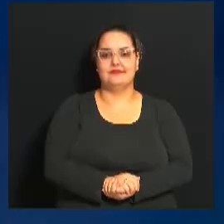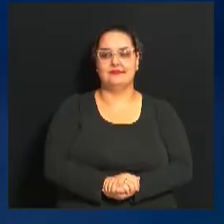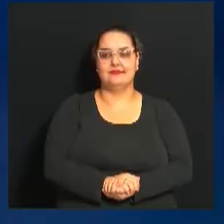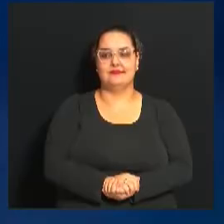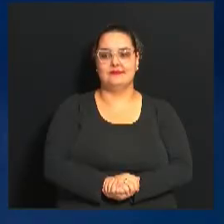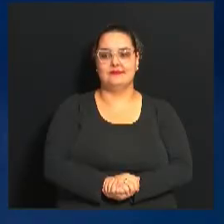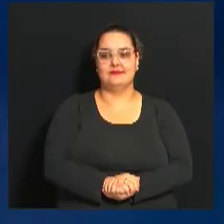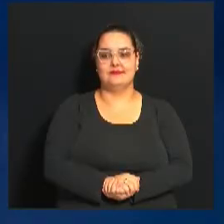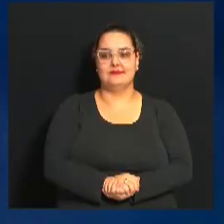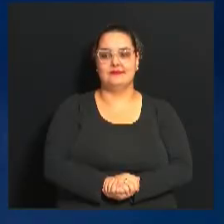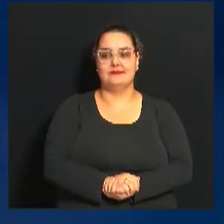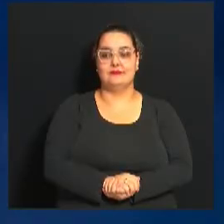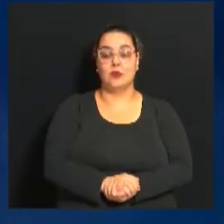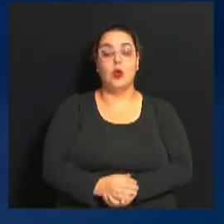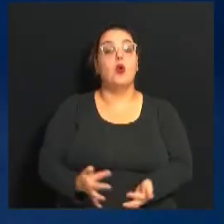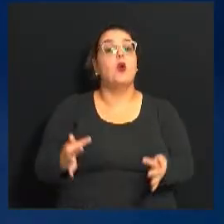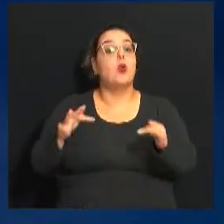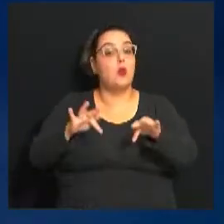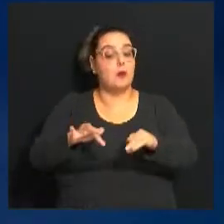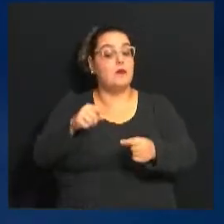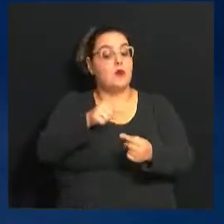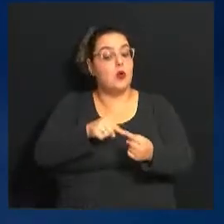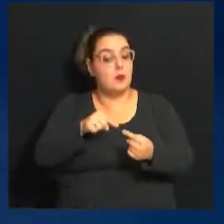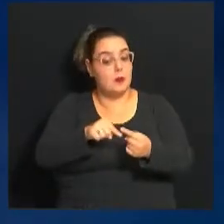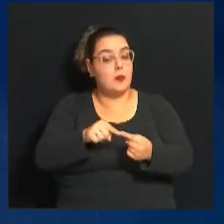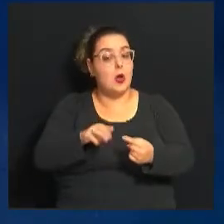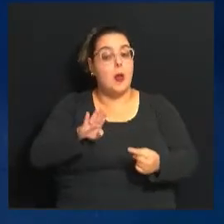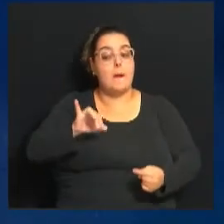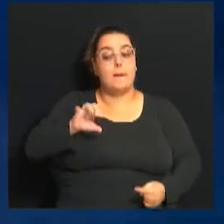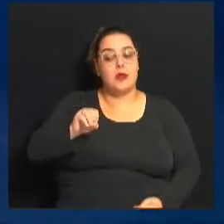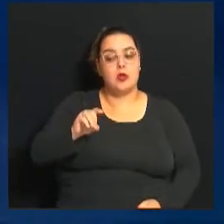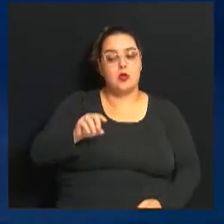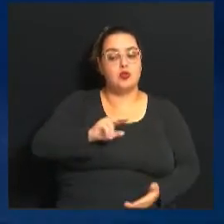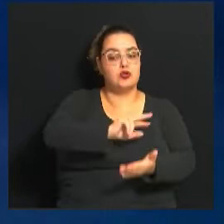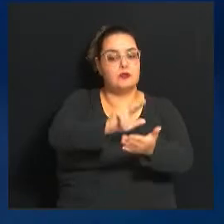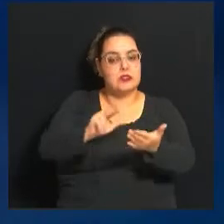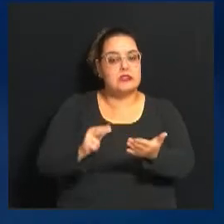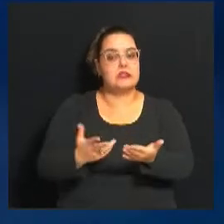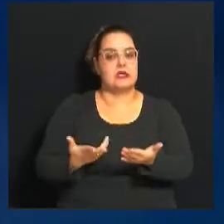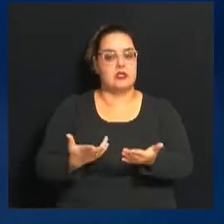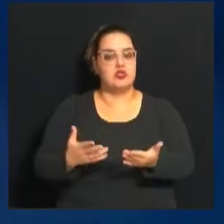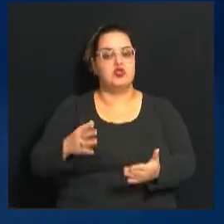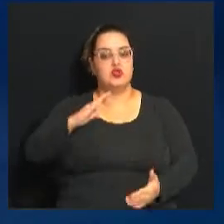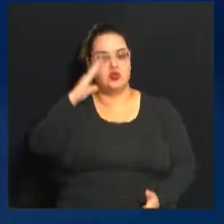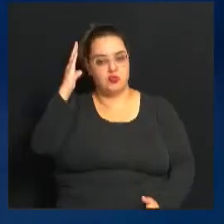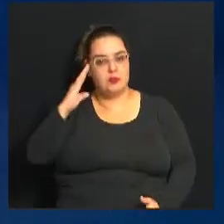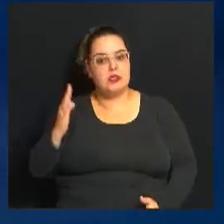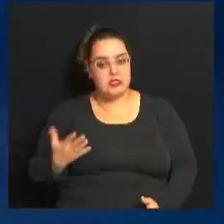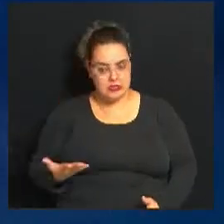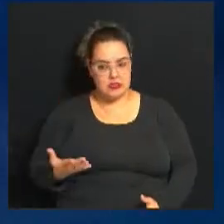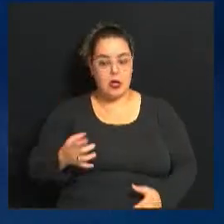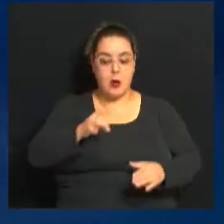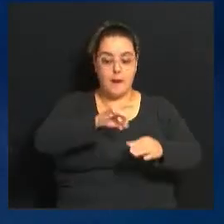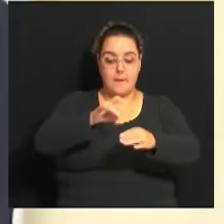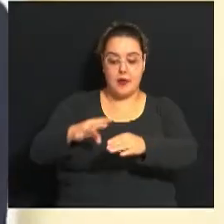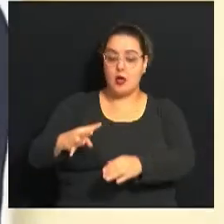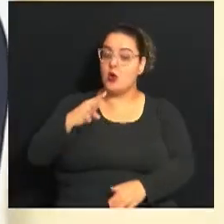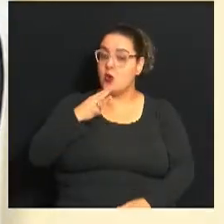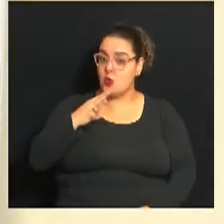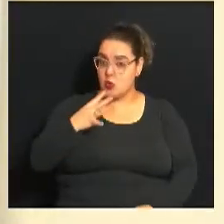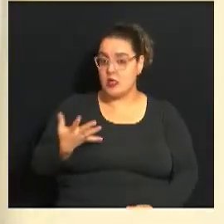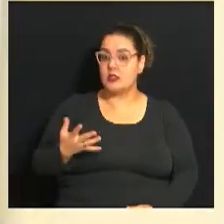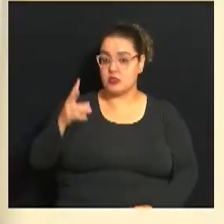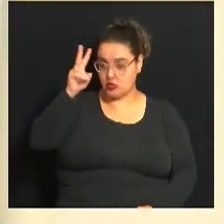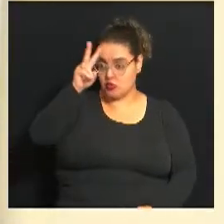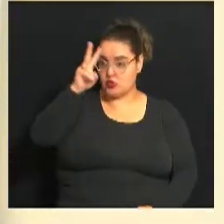Com a finalidade de valorizar a biodiversidade e a história brasileira, o programa Pau Brasil, Plantando e Conhecendo a História, foi proposto pelo